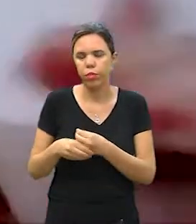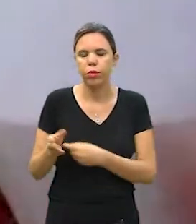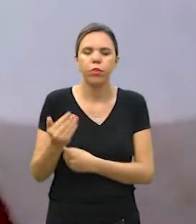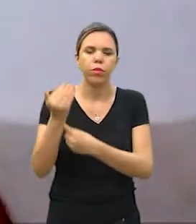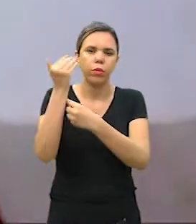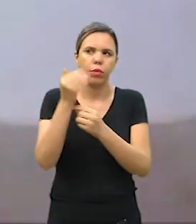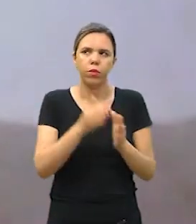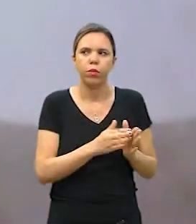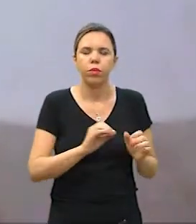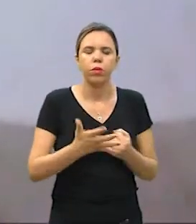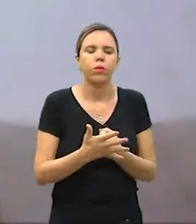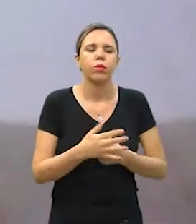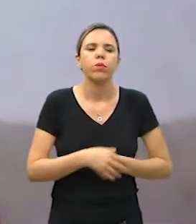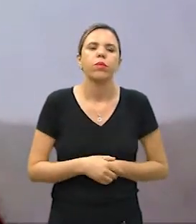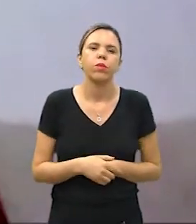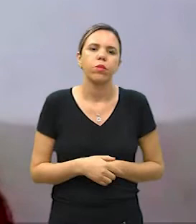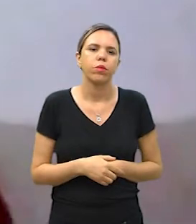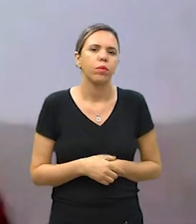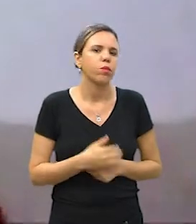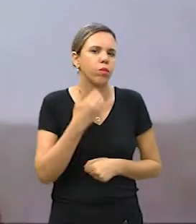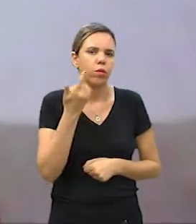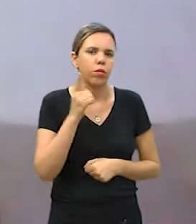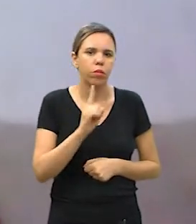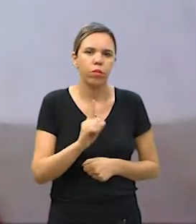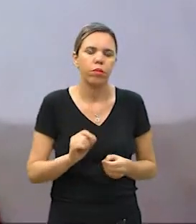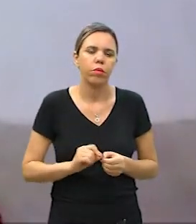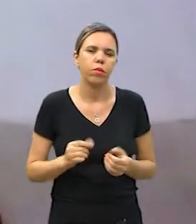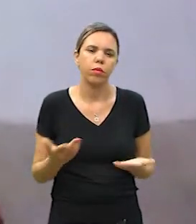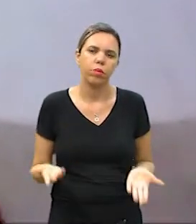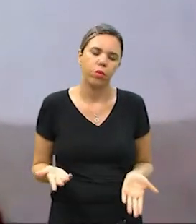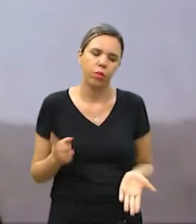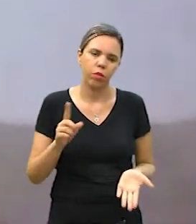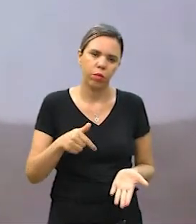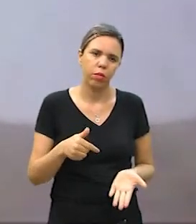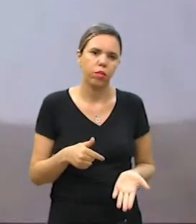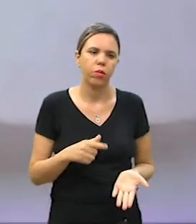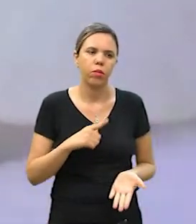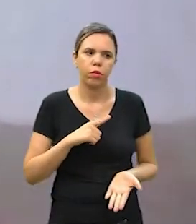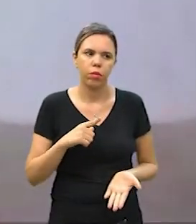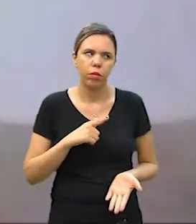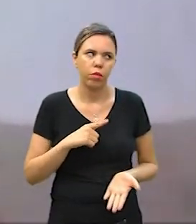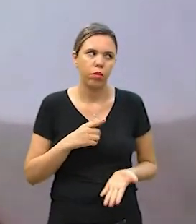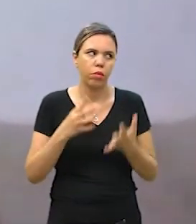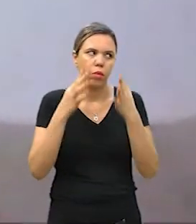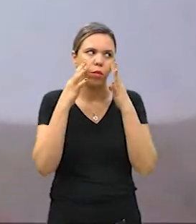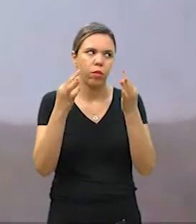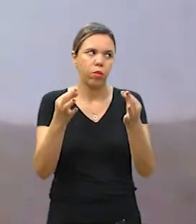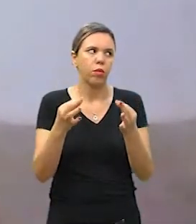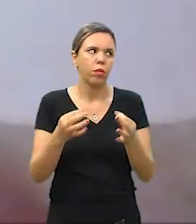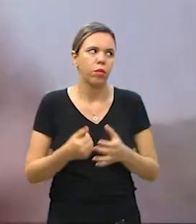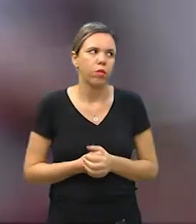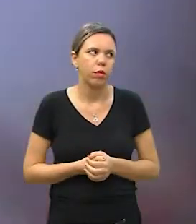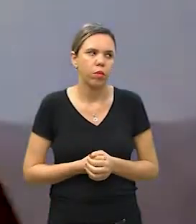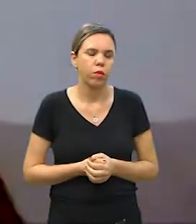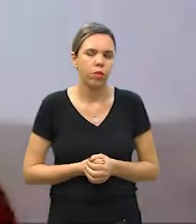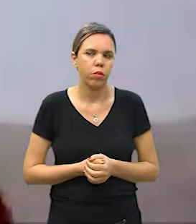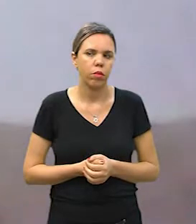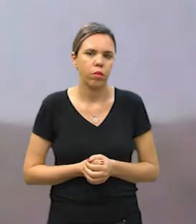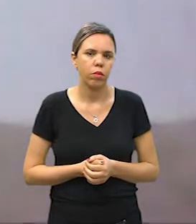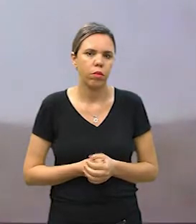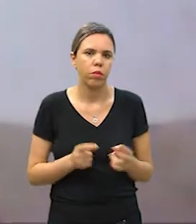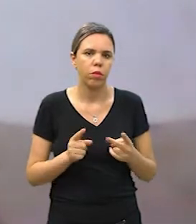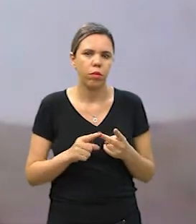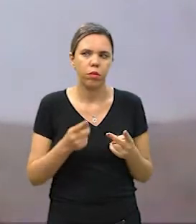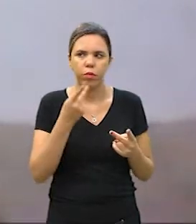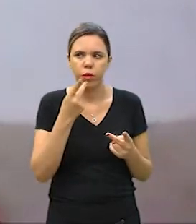essas tecnologias durante a pandemia, mas não foi feito. Então, é isso que a gente tem, né, que ficar atentos também. E